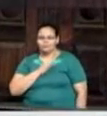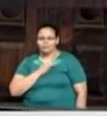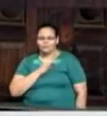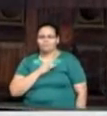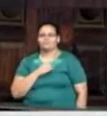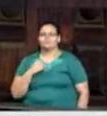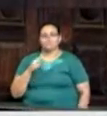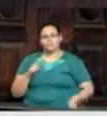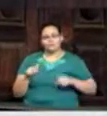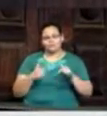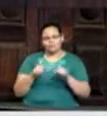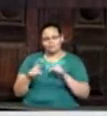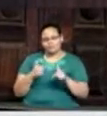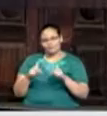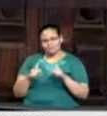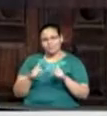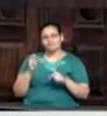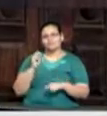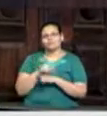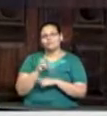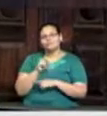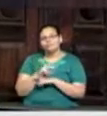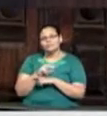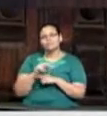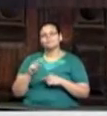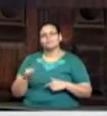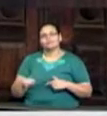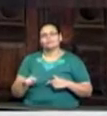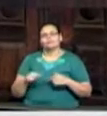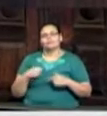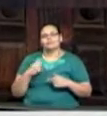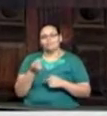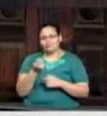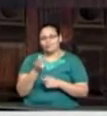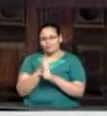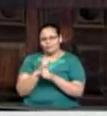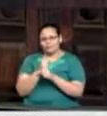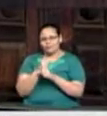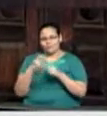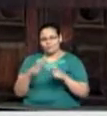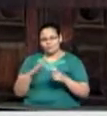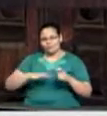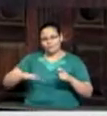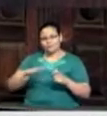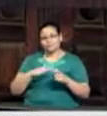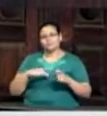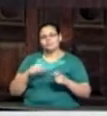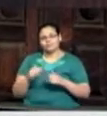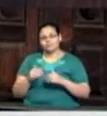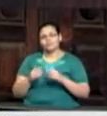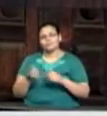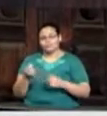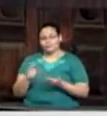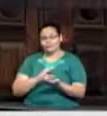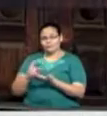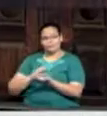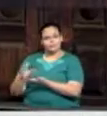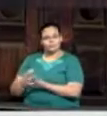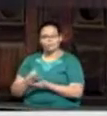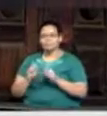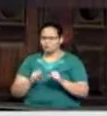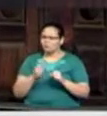geração de trabalho e renda, de incremento da atividade econômica numa determinada região e de aumento progressivo da arrecadação, ela pode